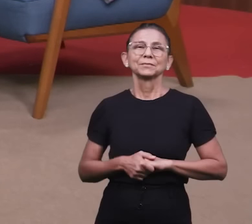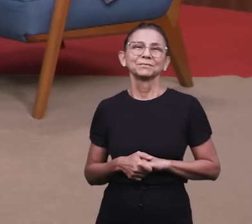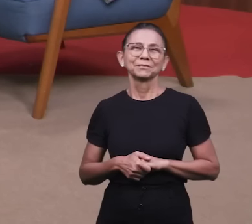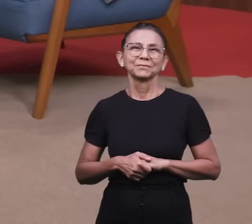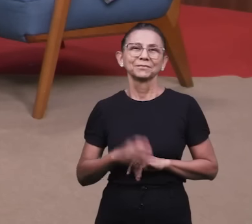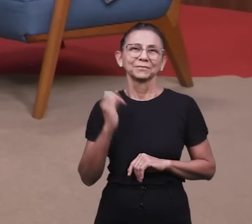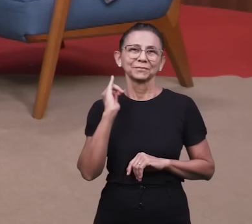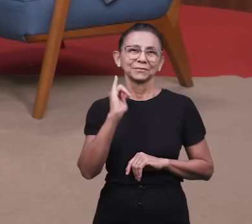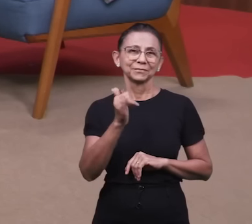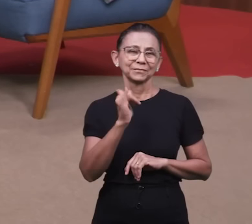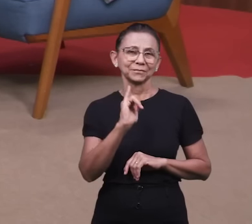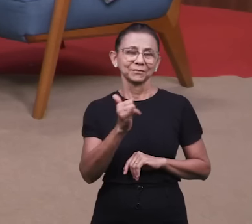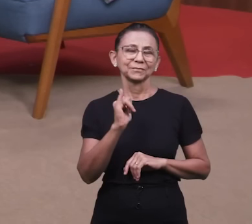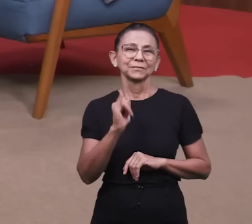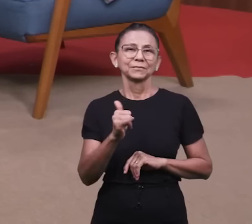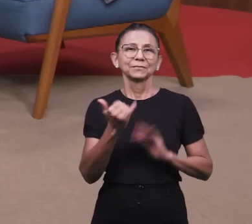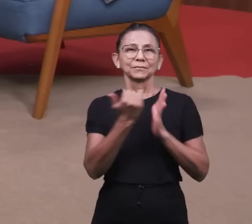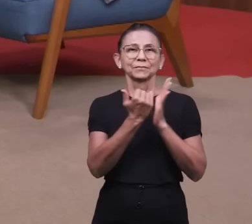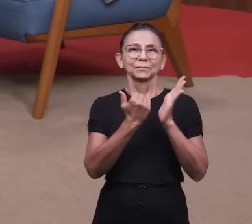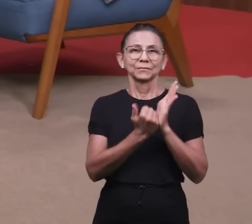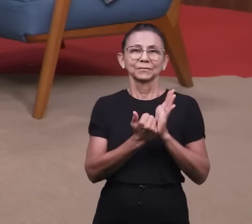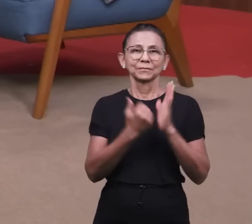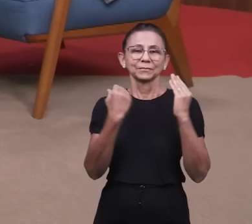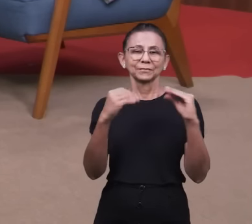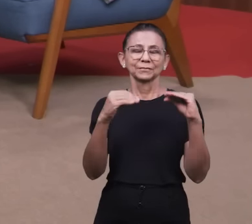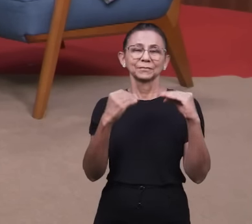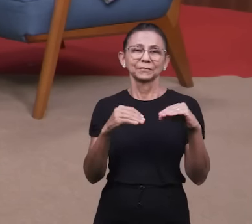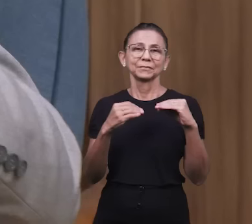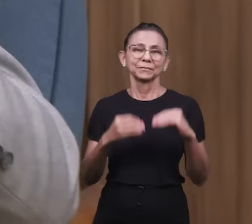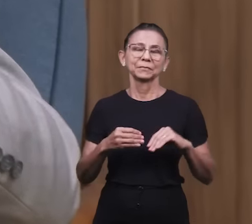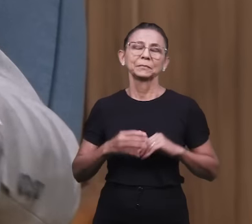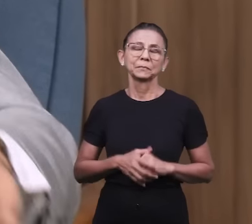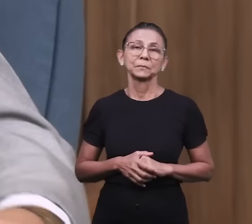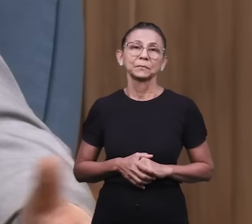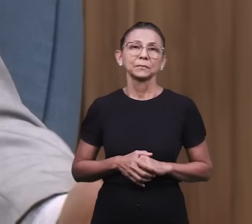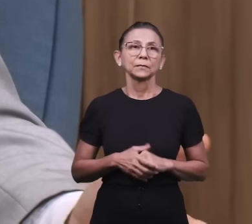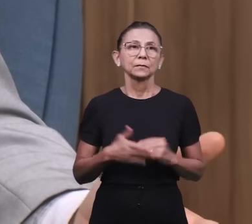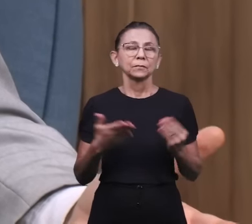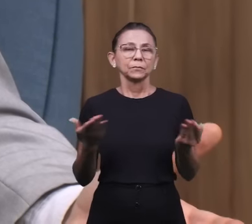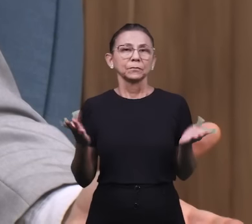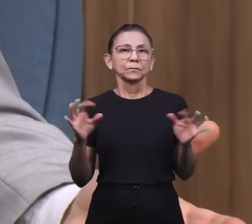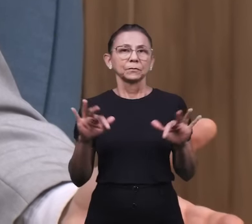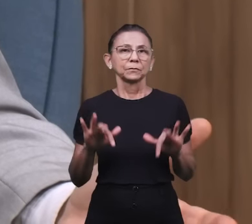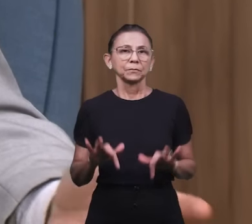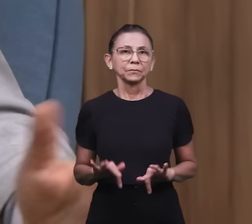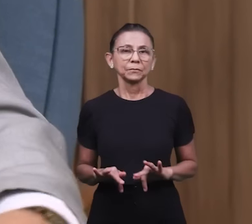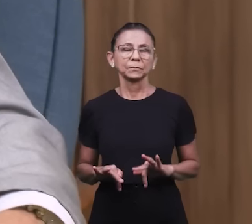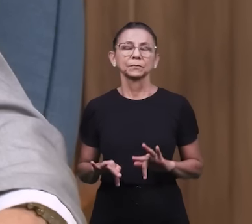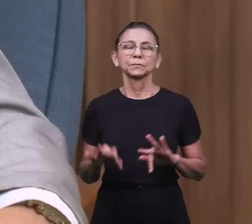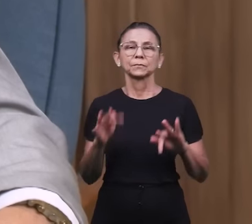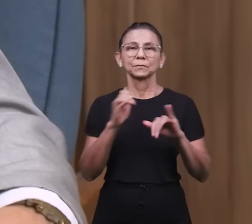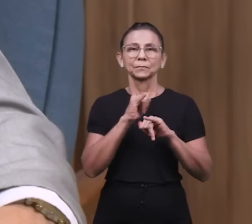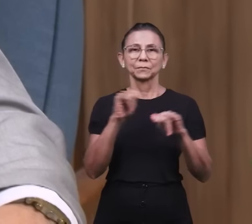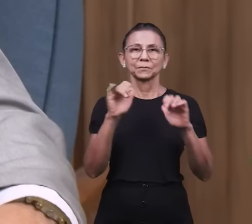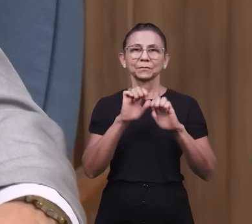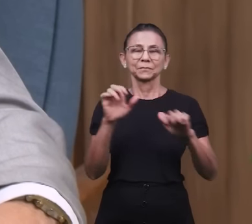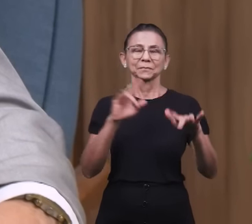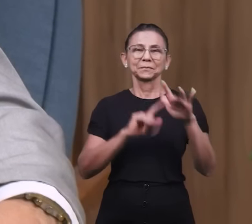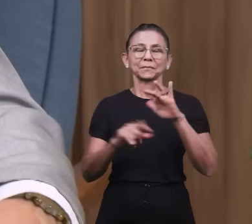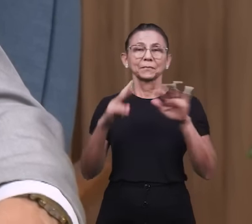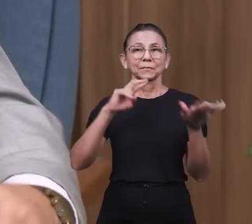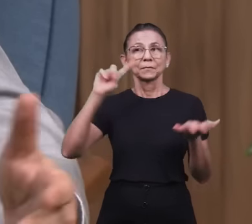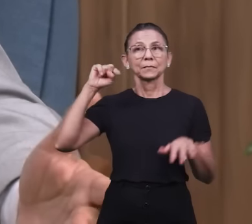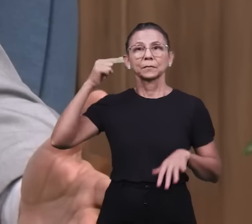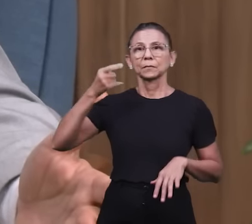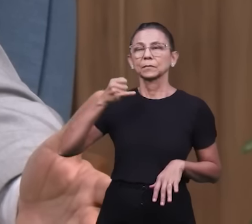para ser notificado daquilo que é postado todos os dias para você e agora a gente chegou ao final dessa edição do programa anunciando o Evangelho